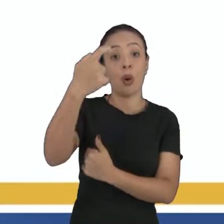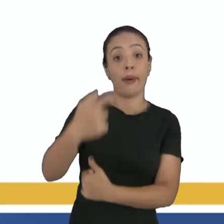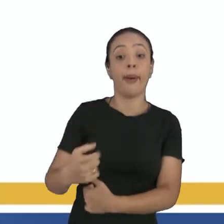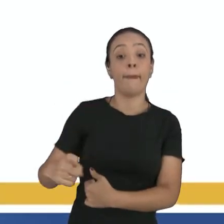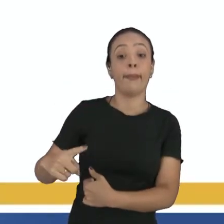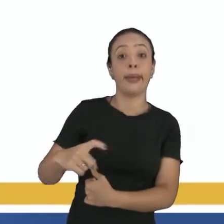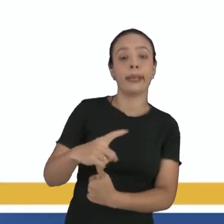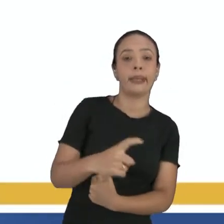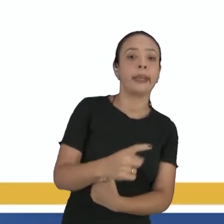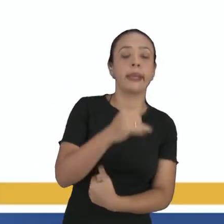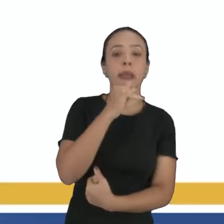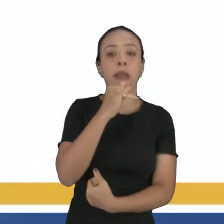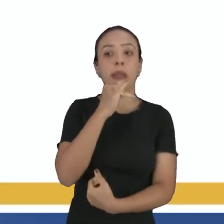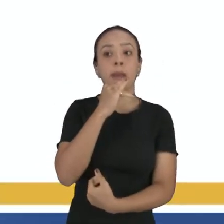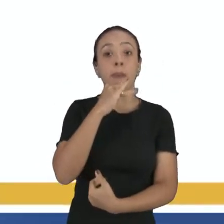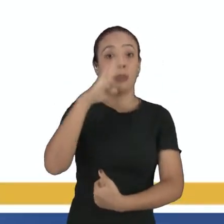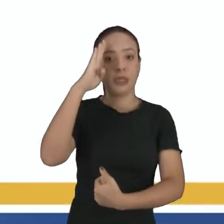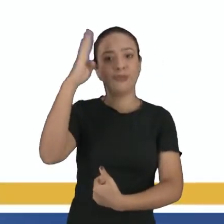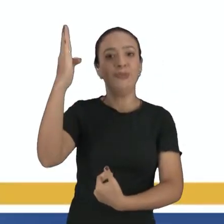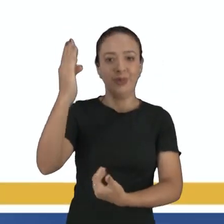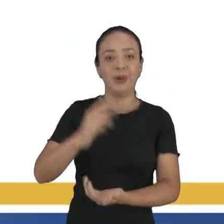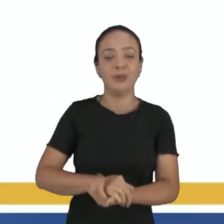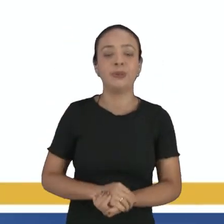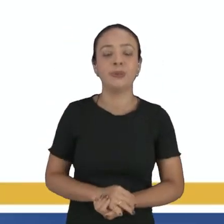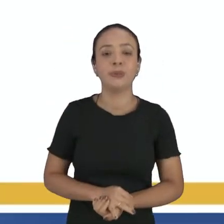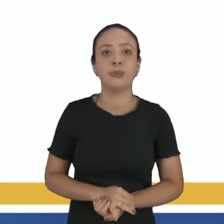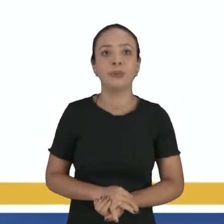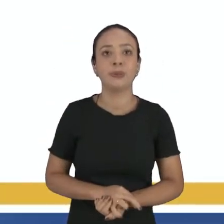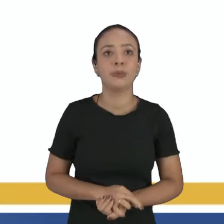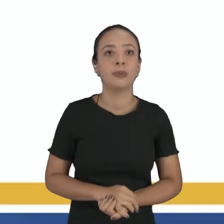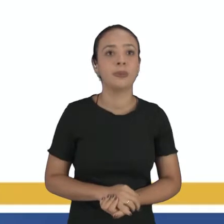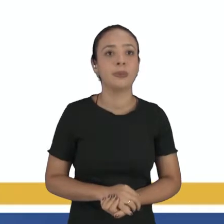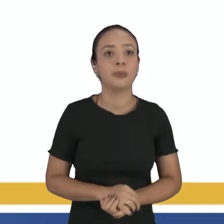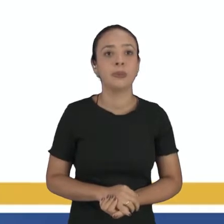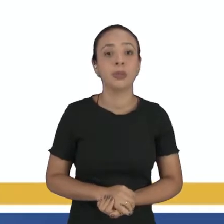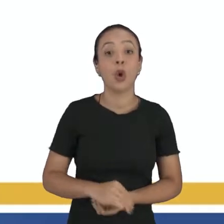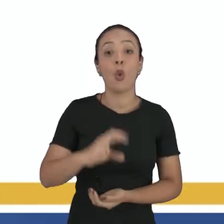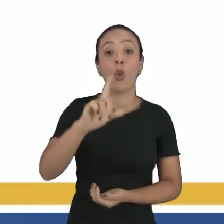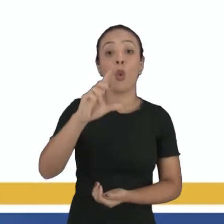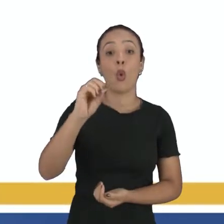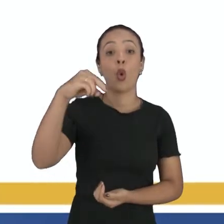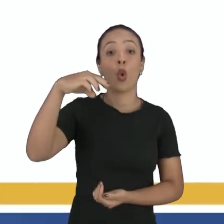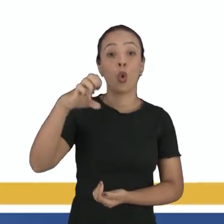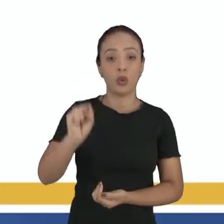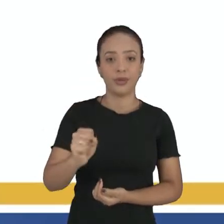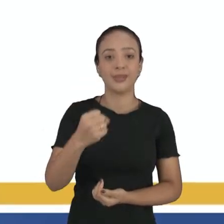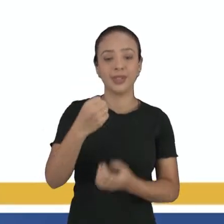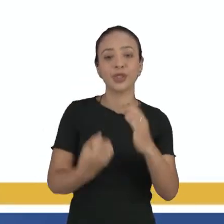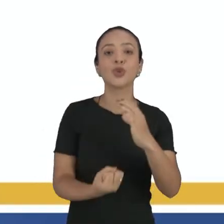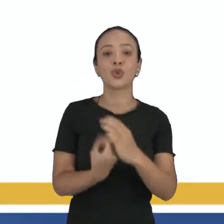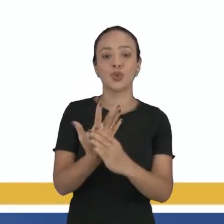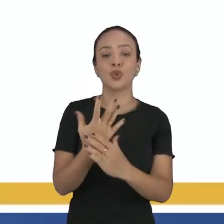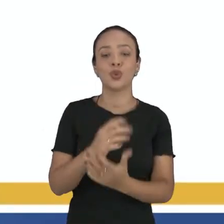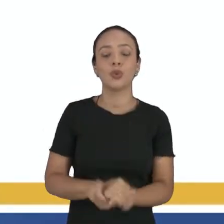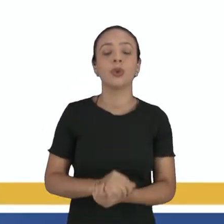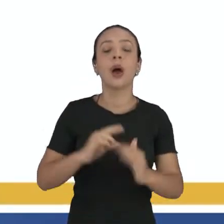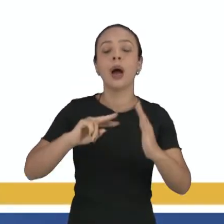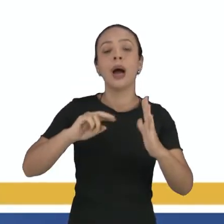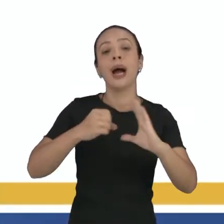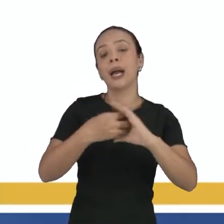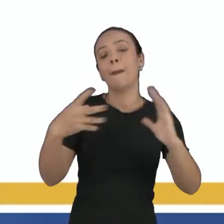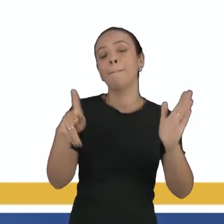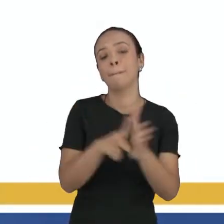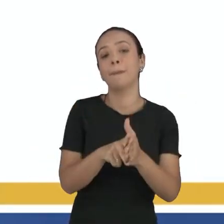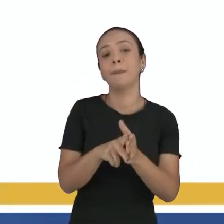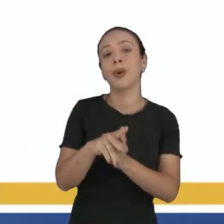À bactéria-mãe, se for o caso, tá? Então, são produzidos ali clones, tá? É o que caracteriza basicamente a reprodução assexuada, a